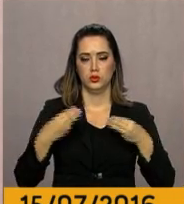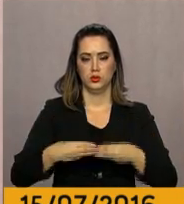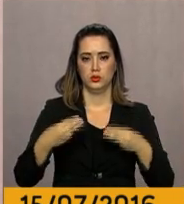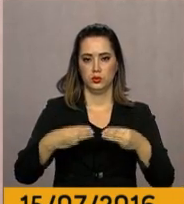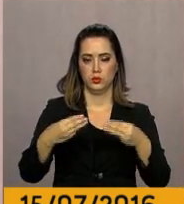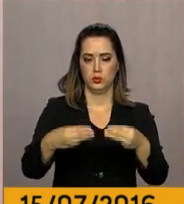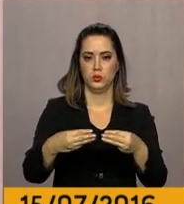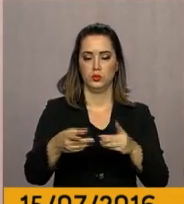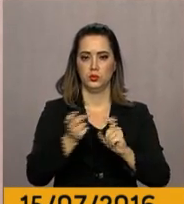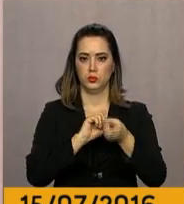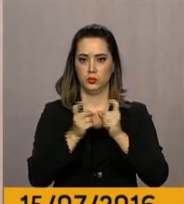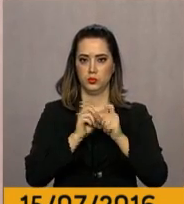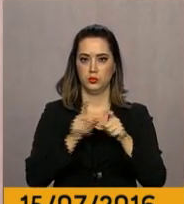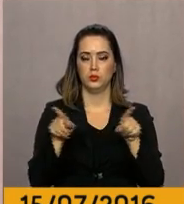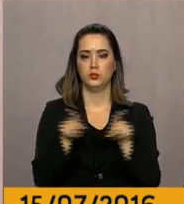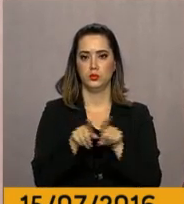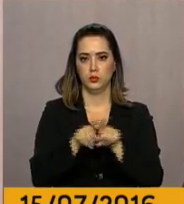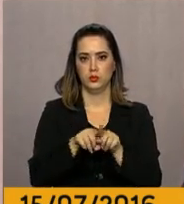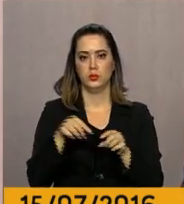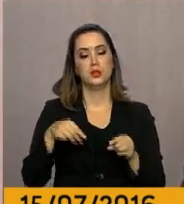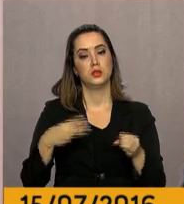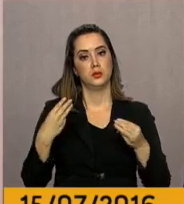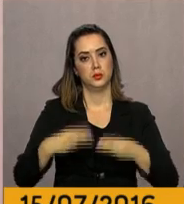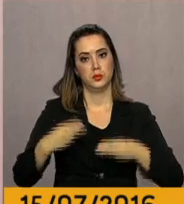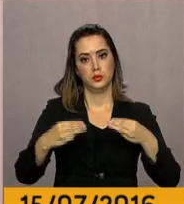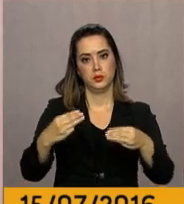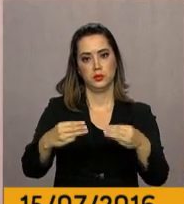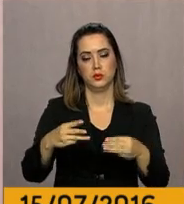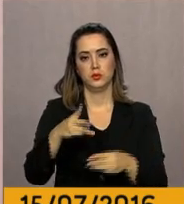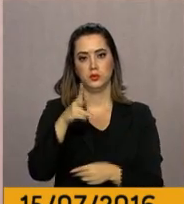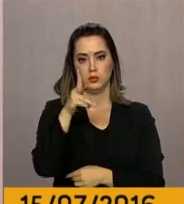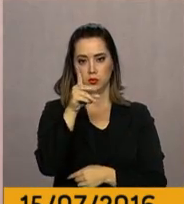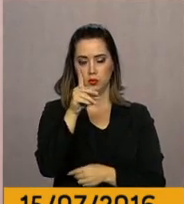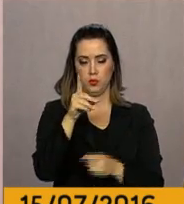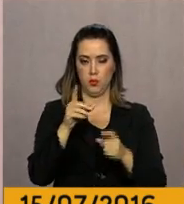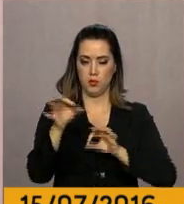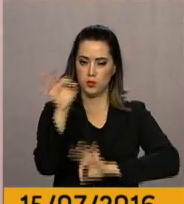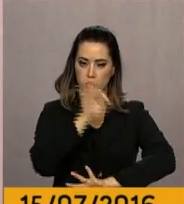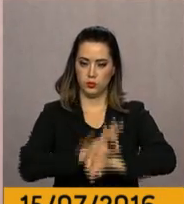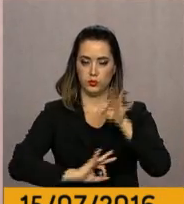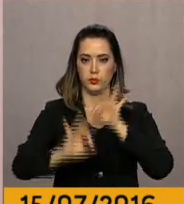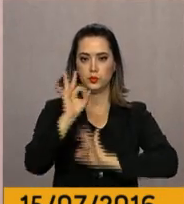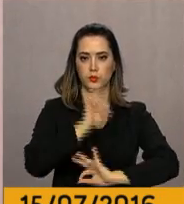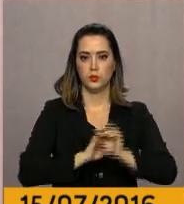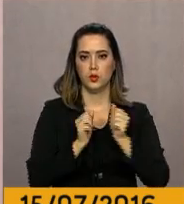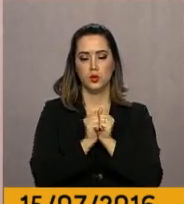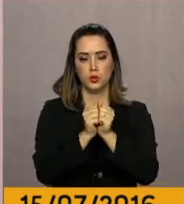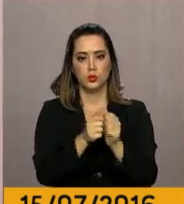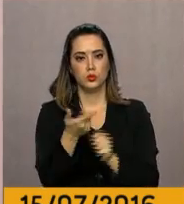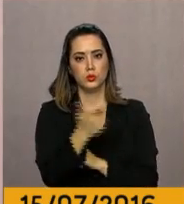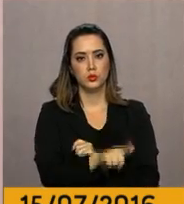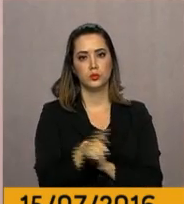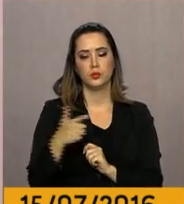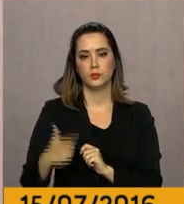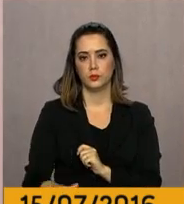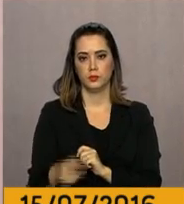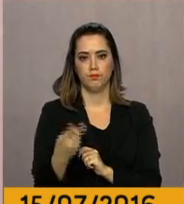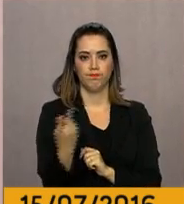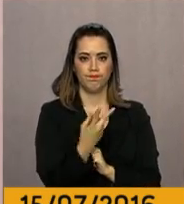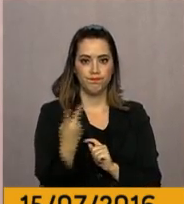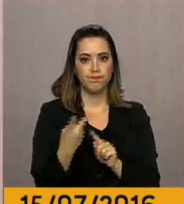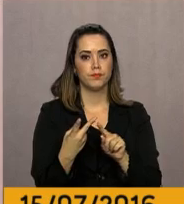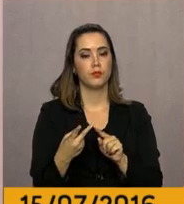ministro Meirelles, e o ministro Diogo, ministro do Planejamento, junto com a equipe dos